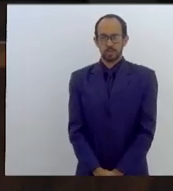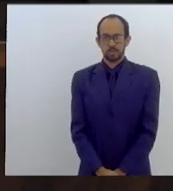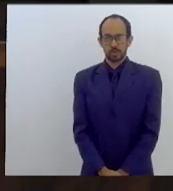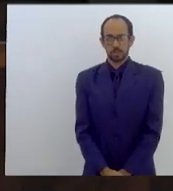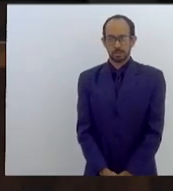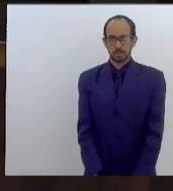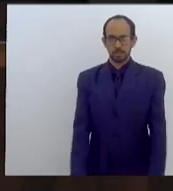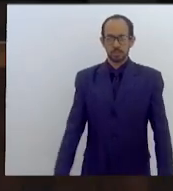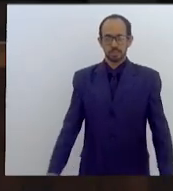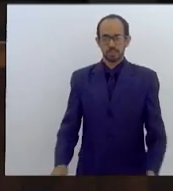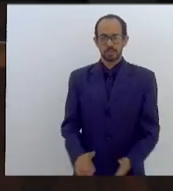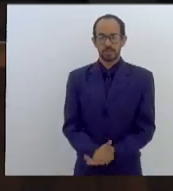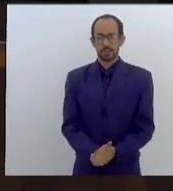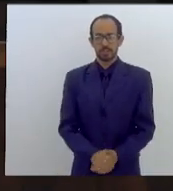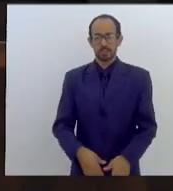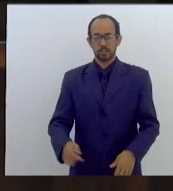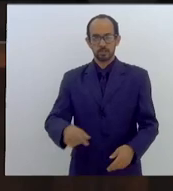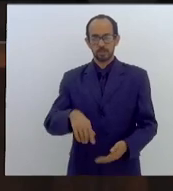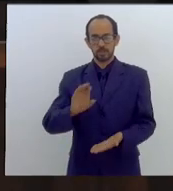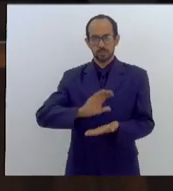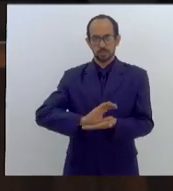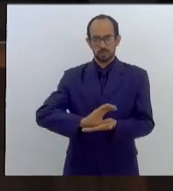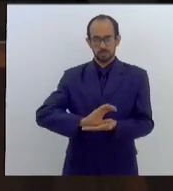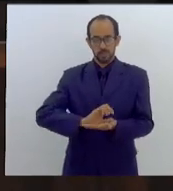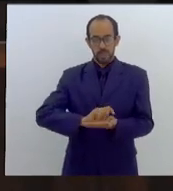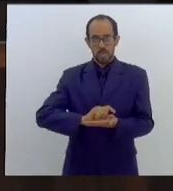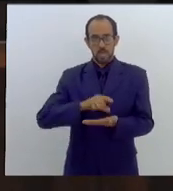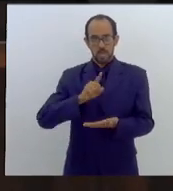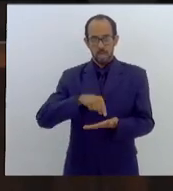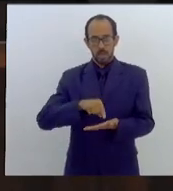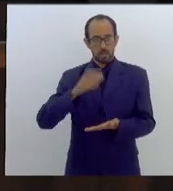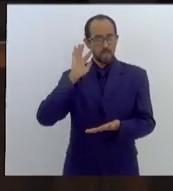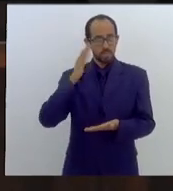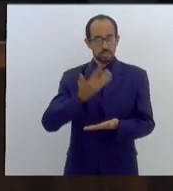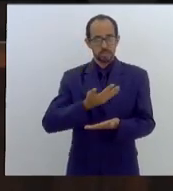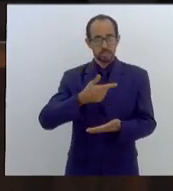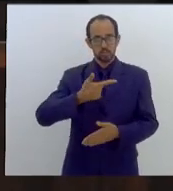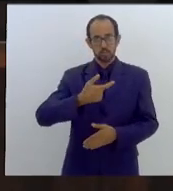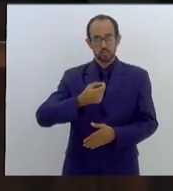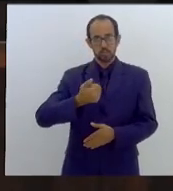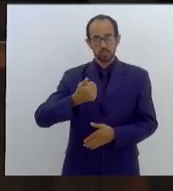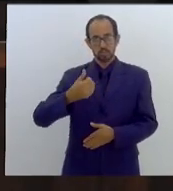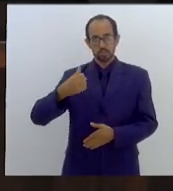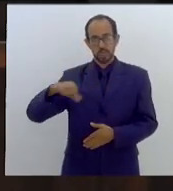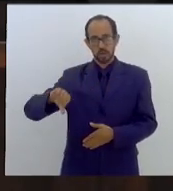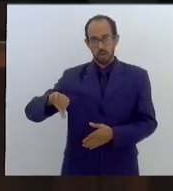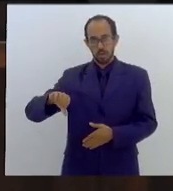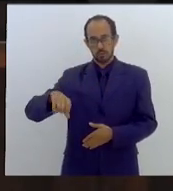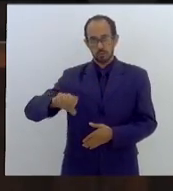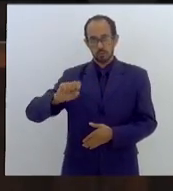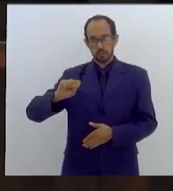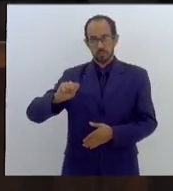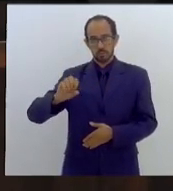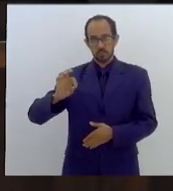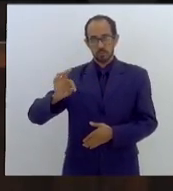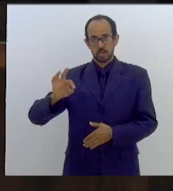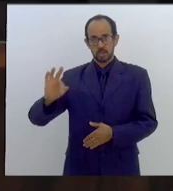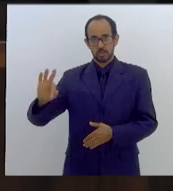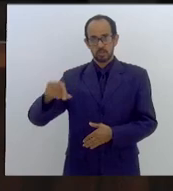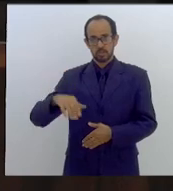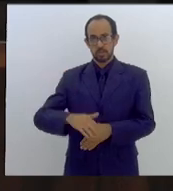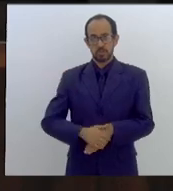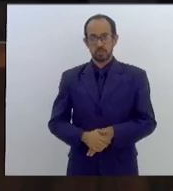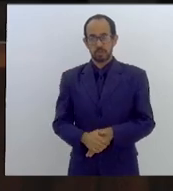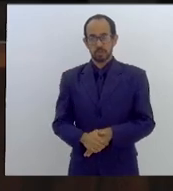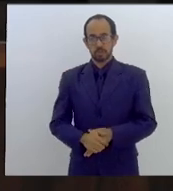8 bilhões. É uma decisão já de 2019 do STF. E quando